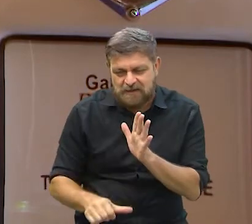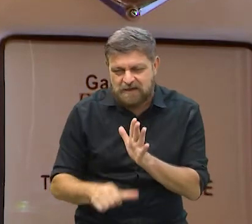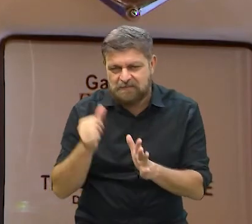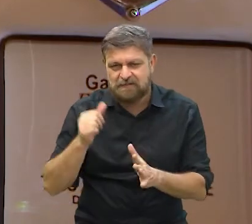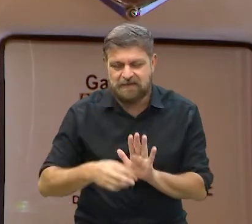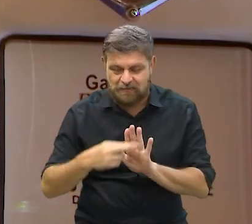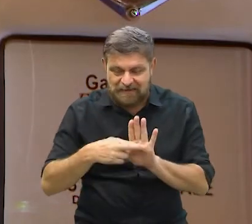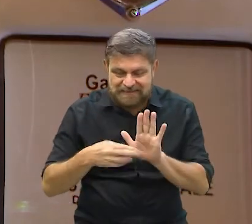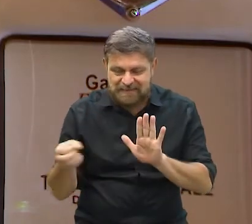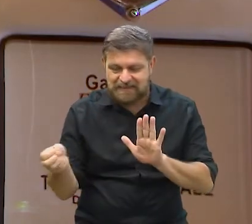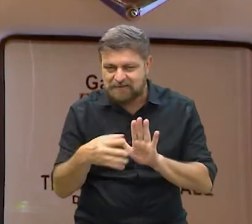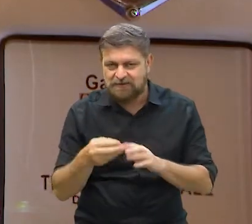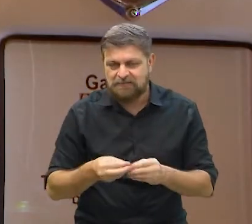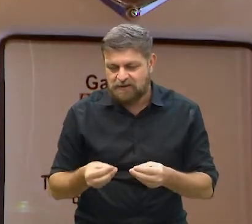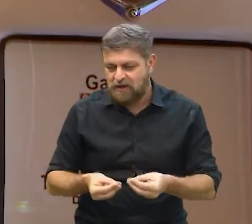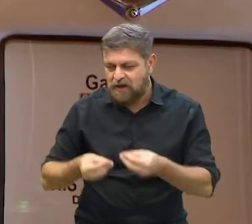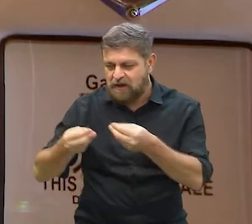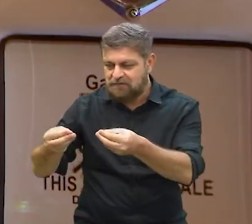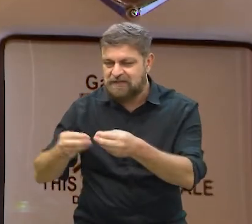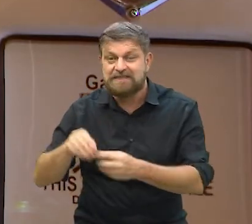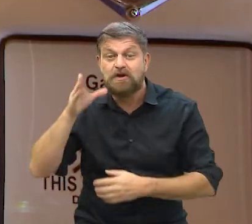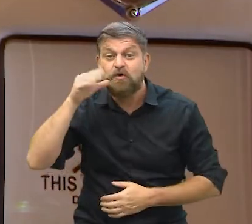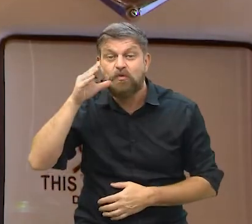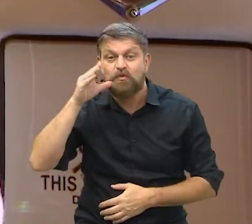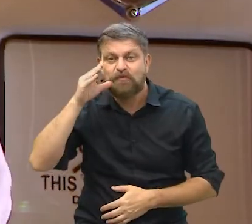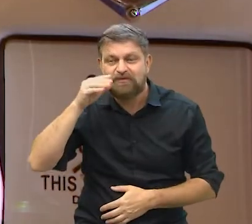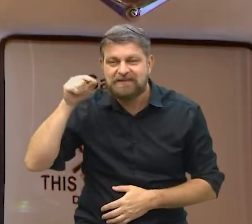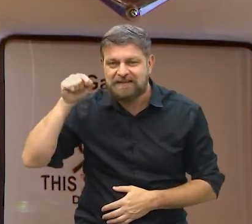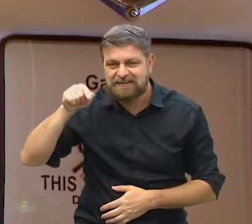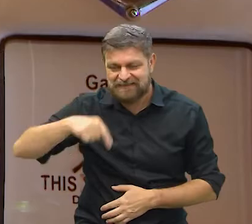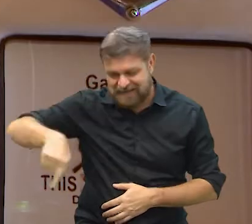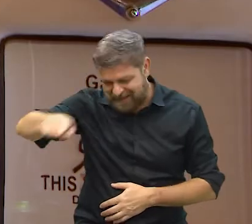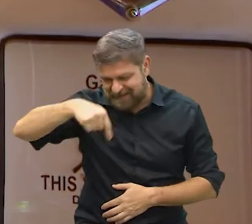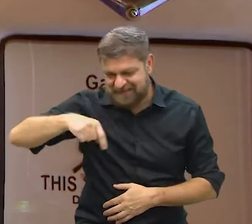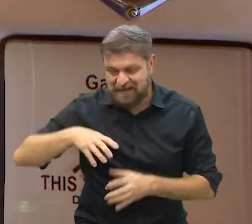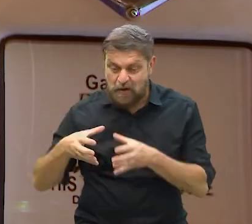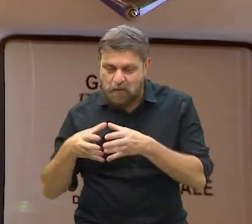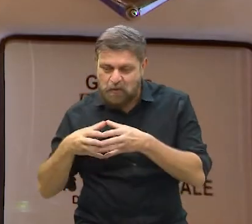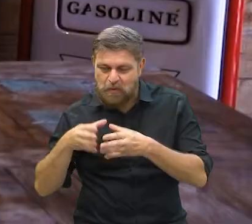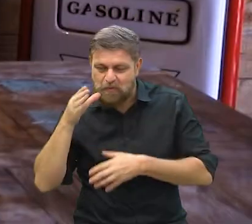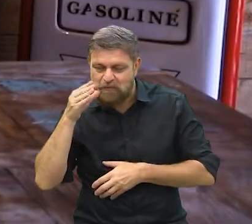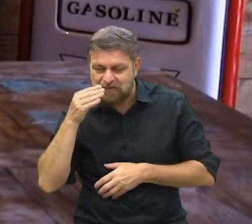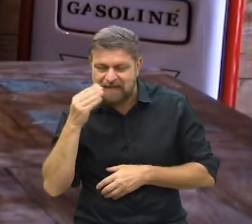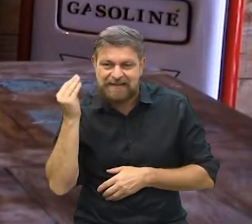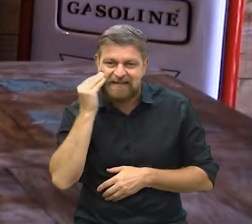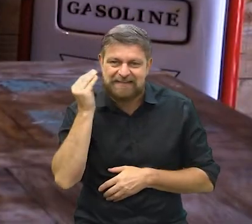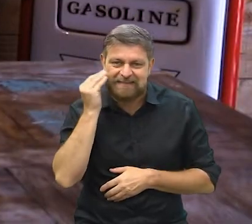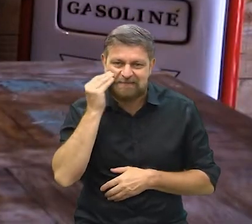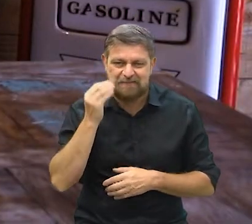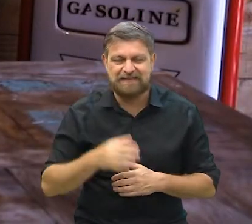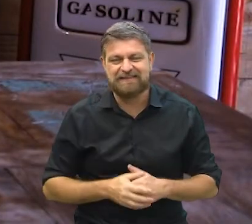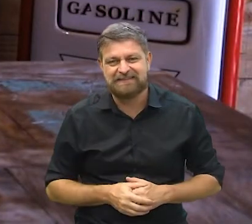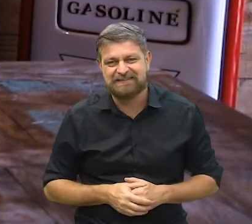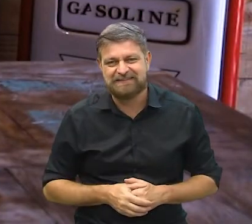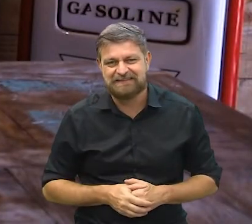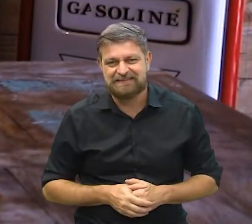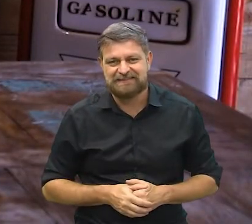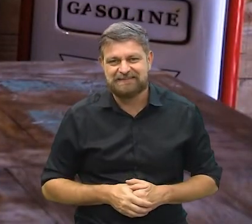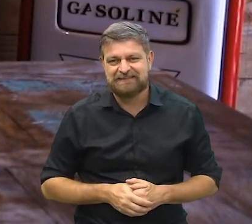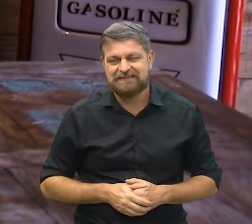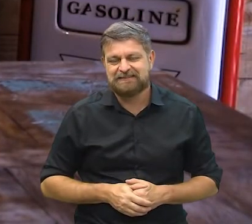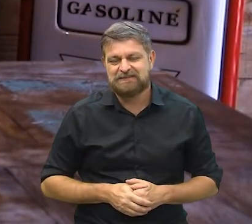faço alguma receita nova, eu ofereço para todos os nossos funcionários. Todos eles experimentam essa receita primeiro. Então, quase que não vai para o cliente. O funcionário